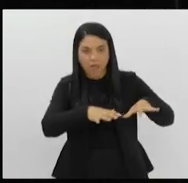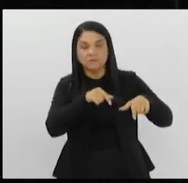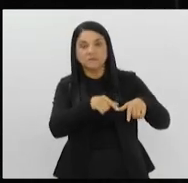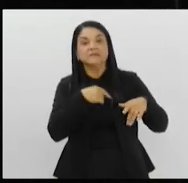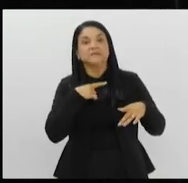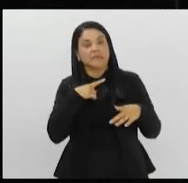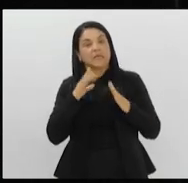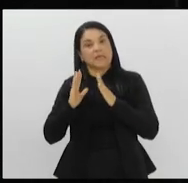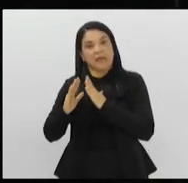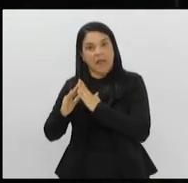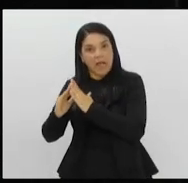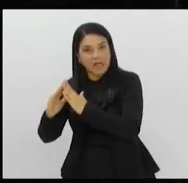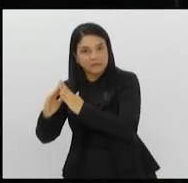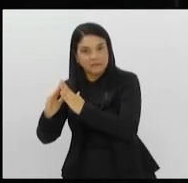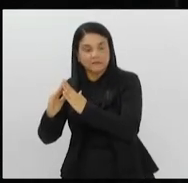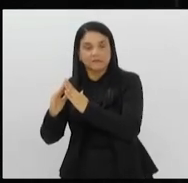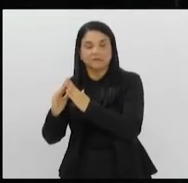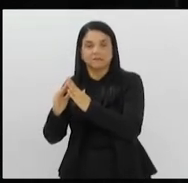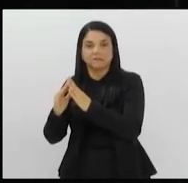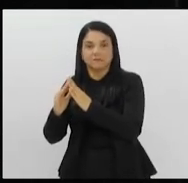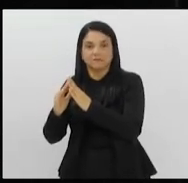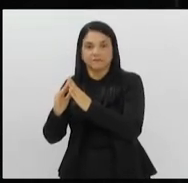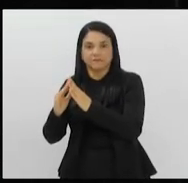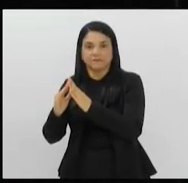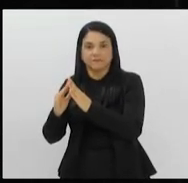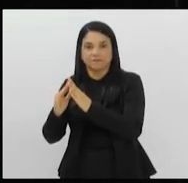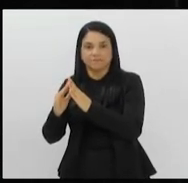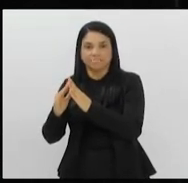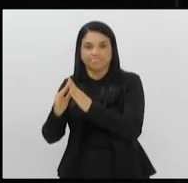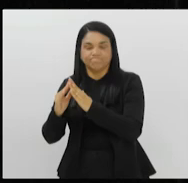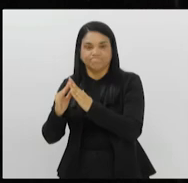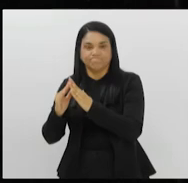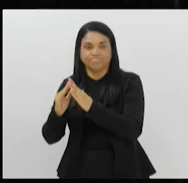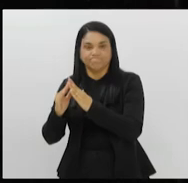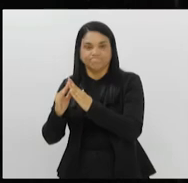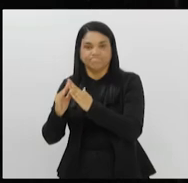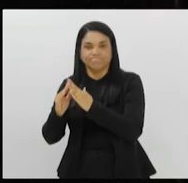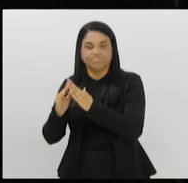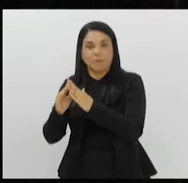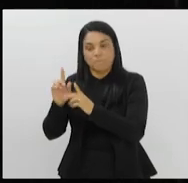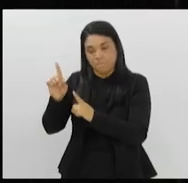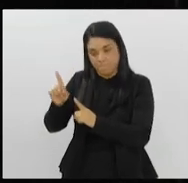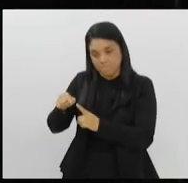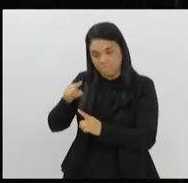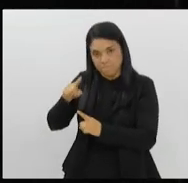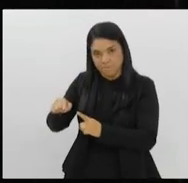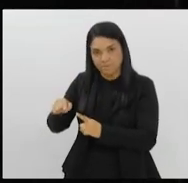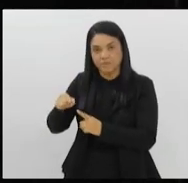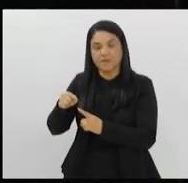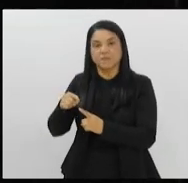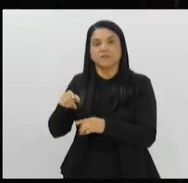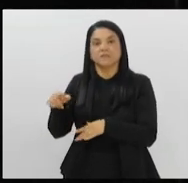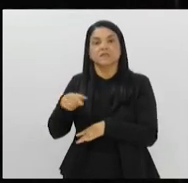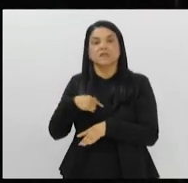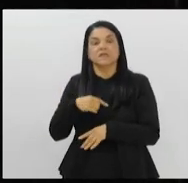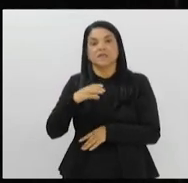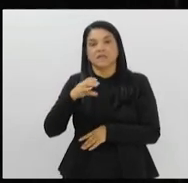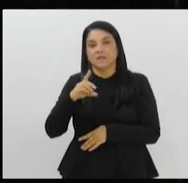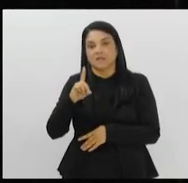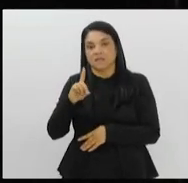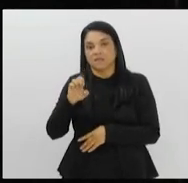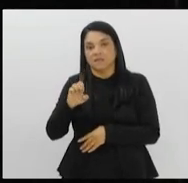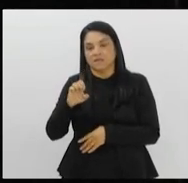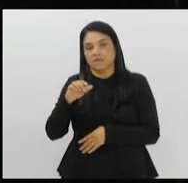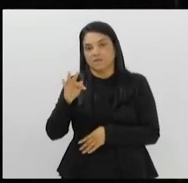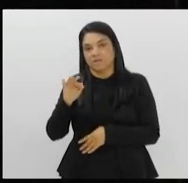estão, não é, estão interditadas pela Defesa Civil, mas que, feita essa obra